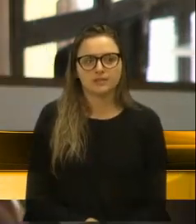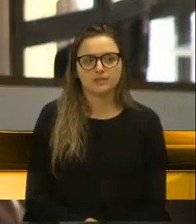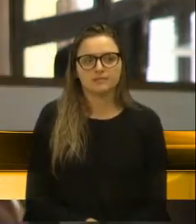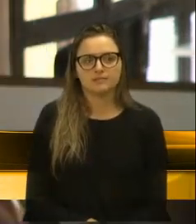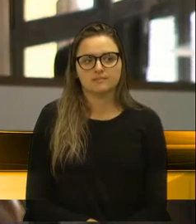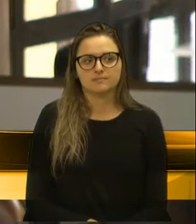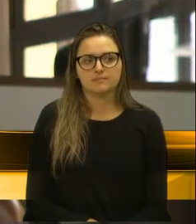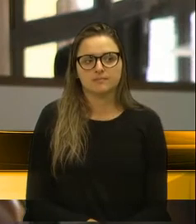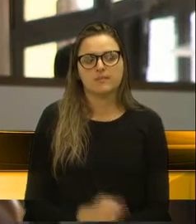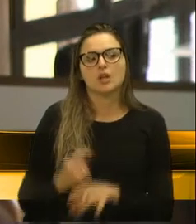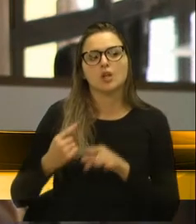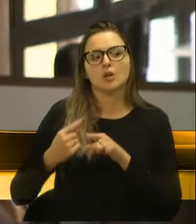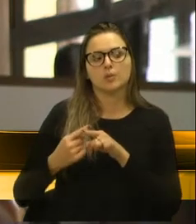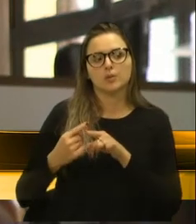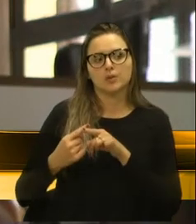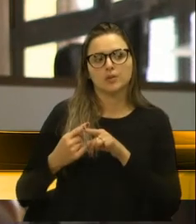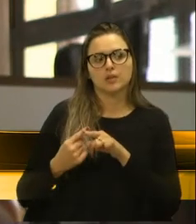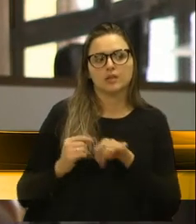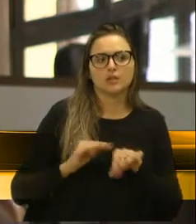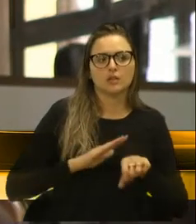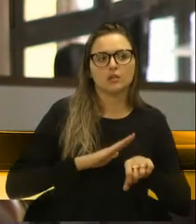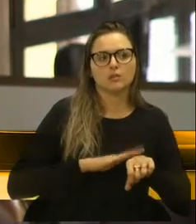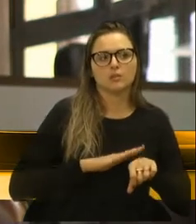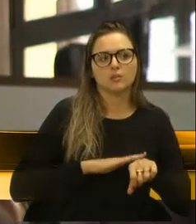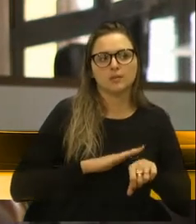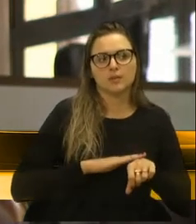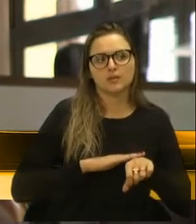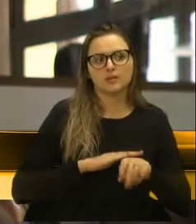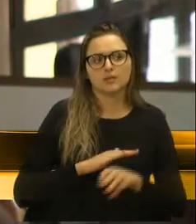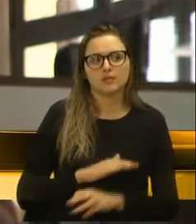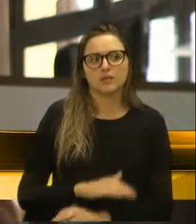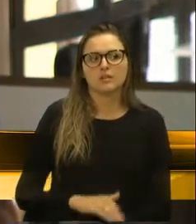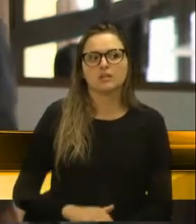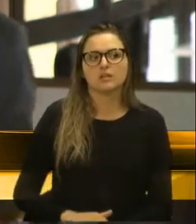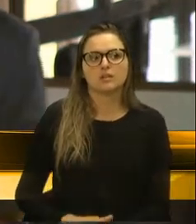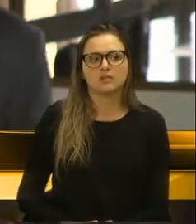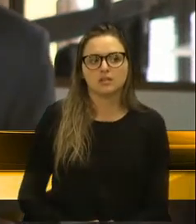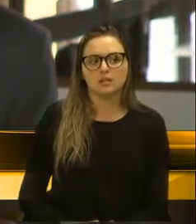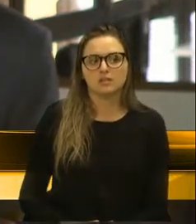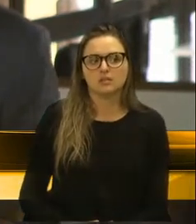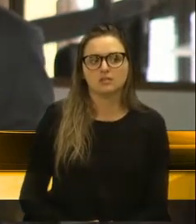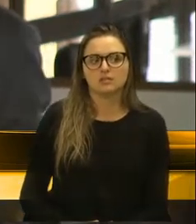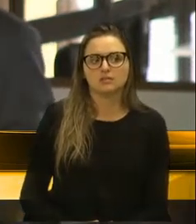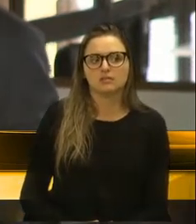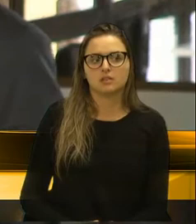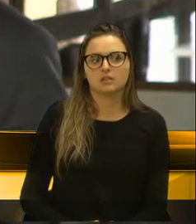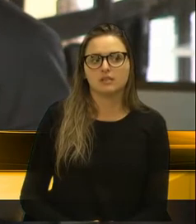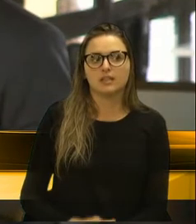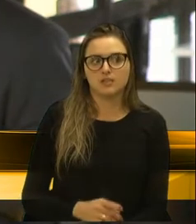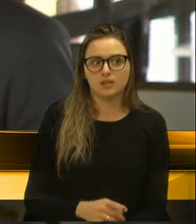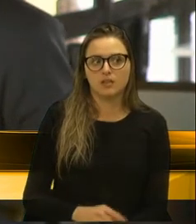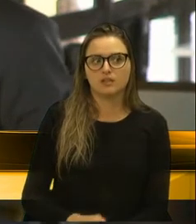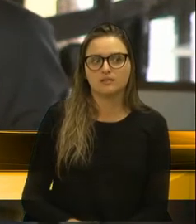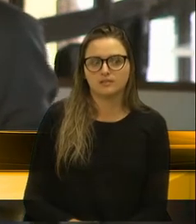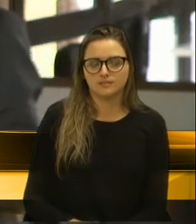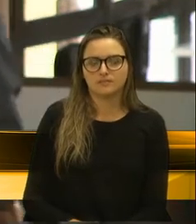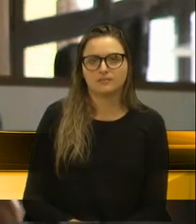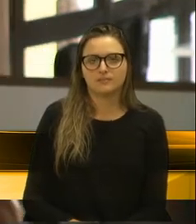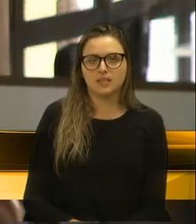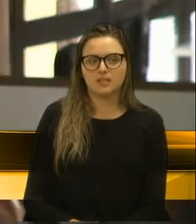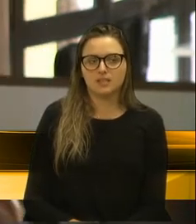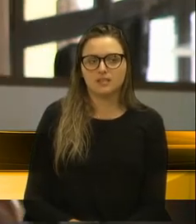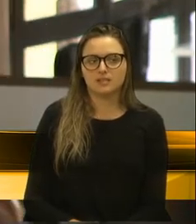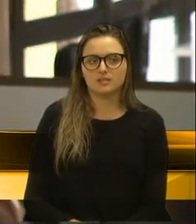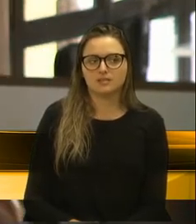Porque no momento de pandemia, quando a gente vê o coronavírus se alastrar, nós aqui no